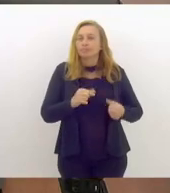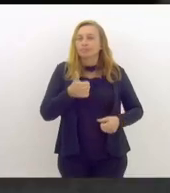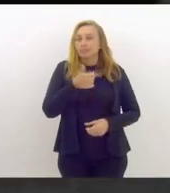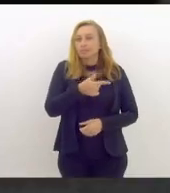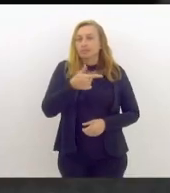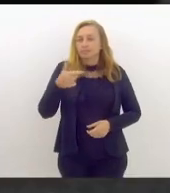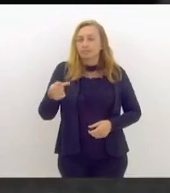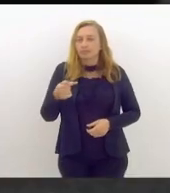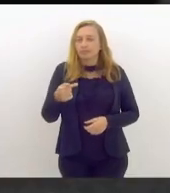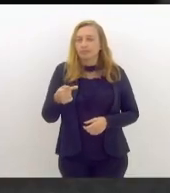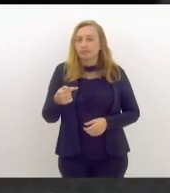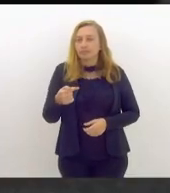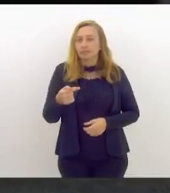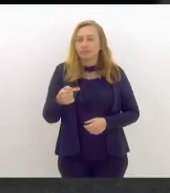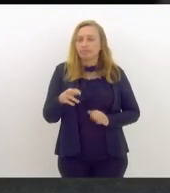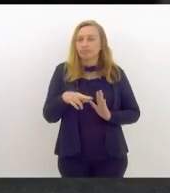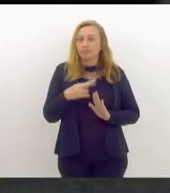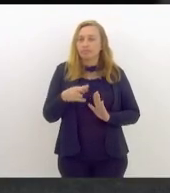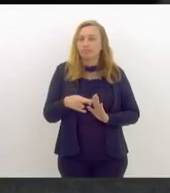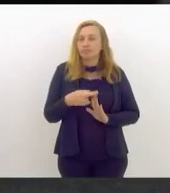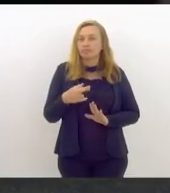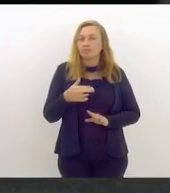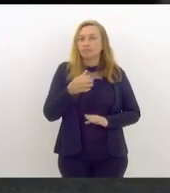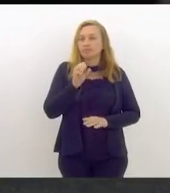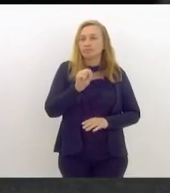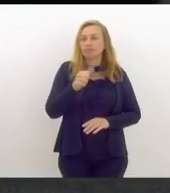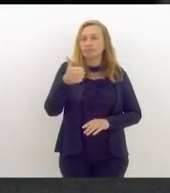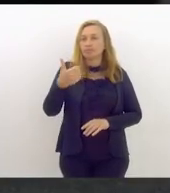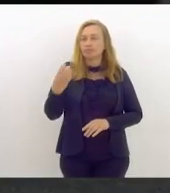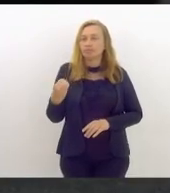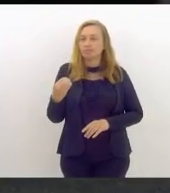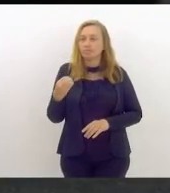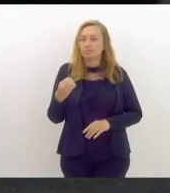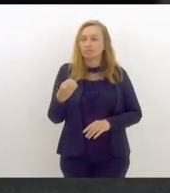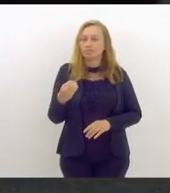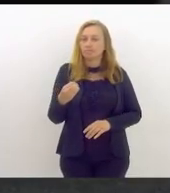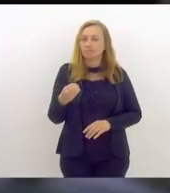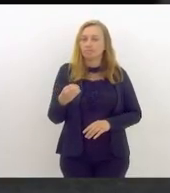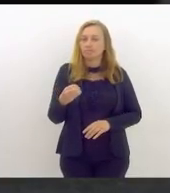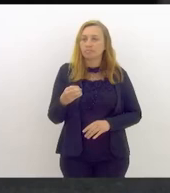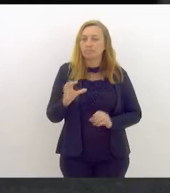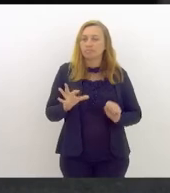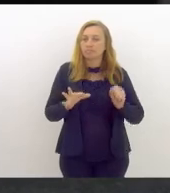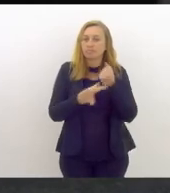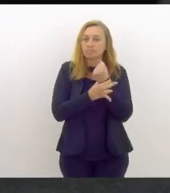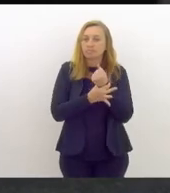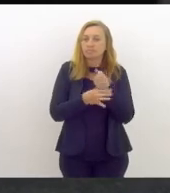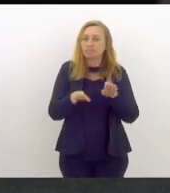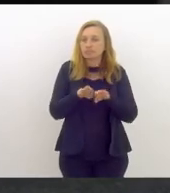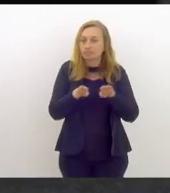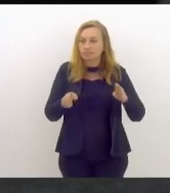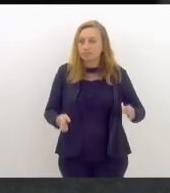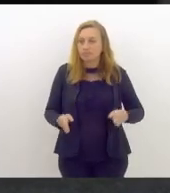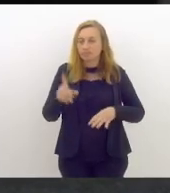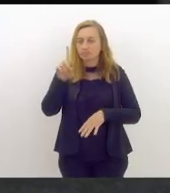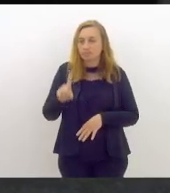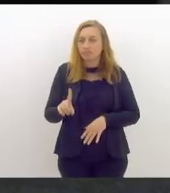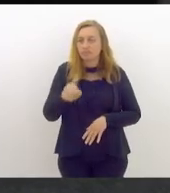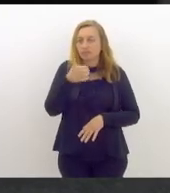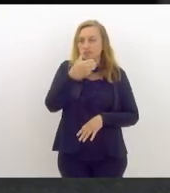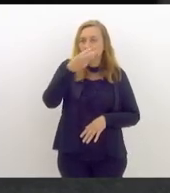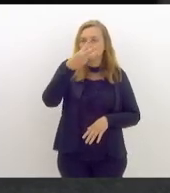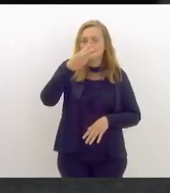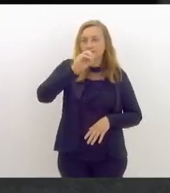17, da resolução 810 de 97, para garantir essa participação de 30%